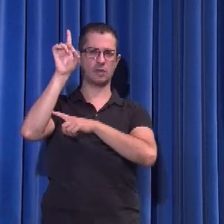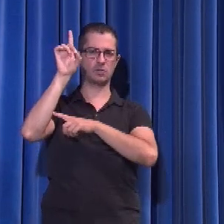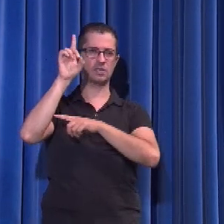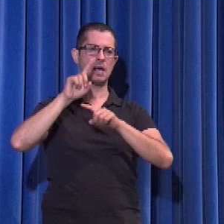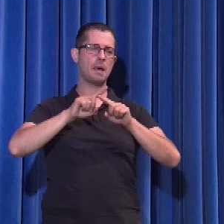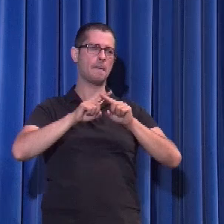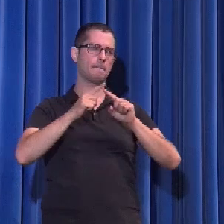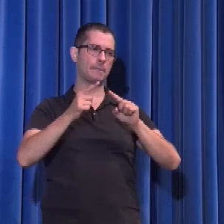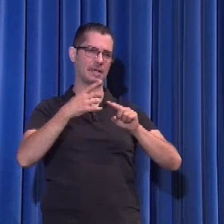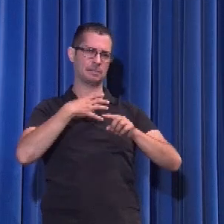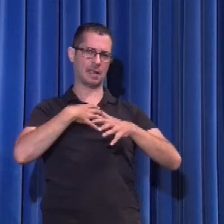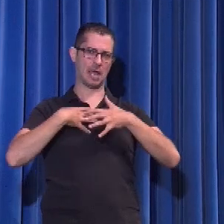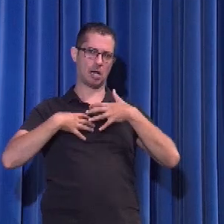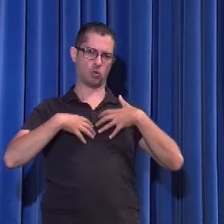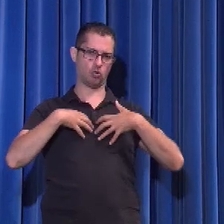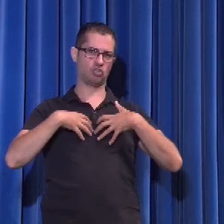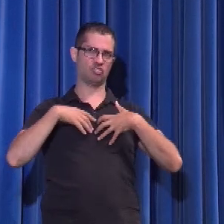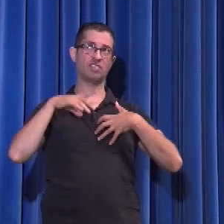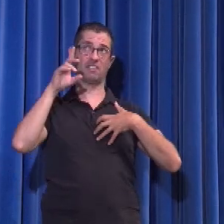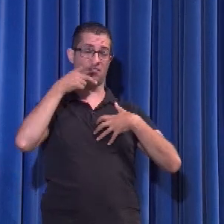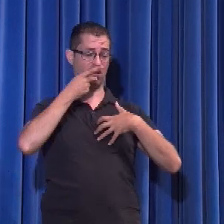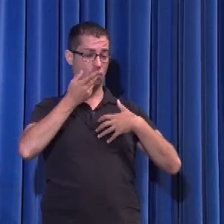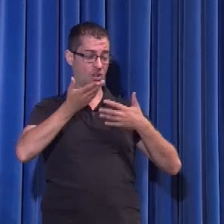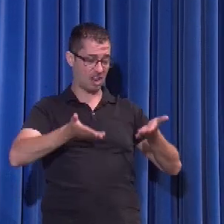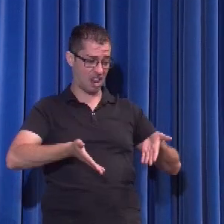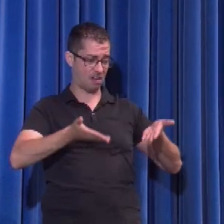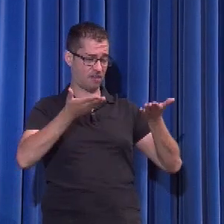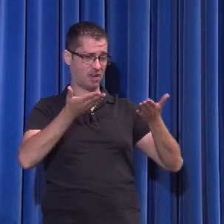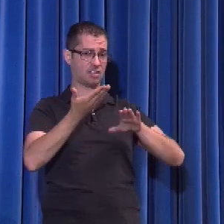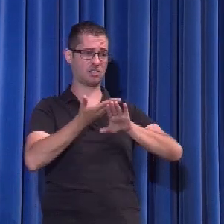angústia, dizem: levanta-te e livra-nos.